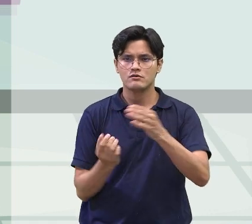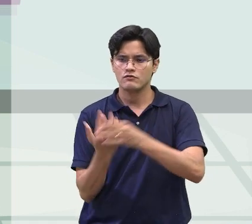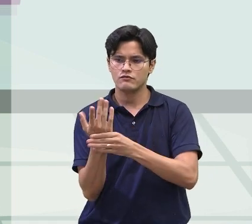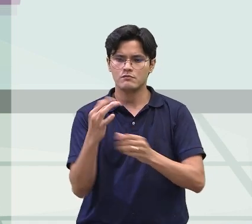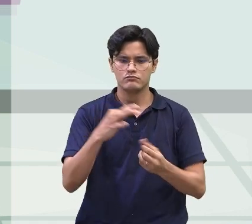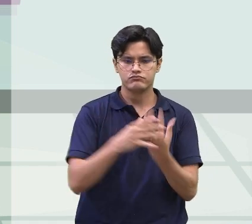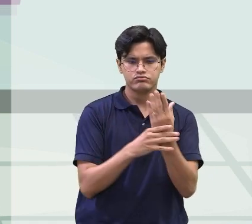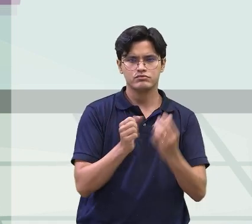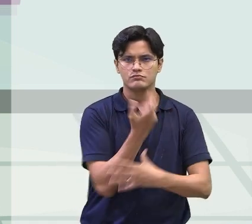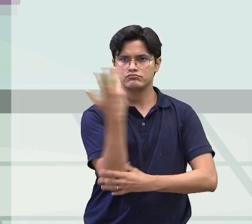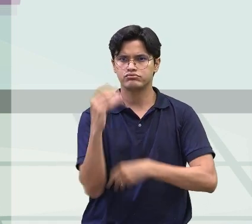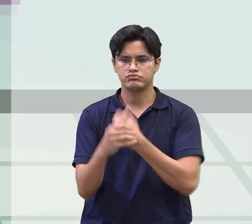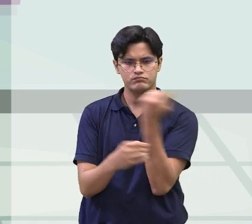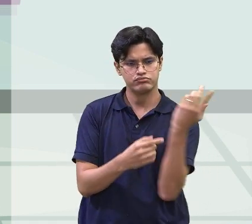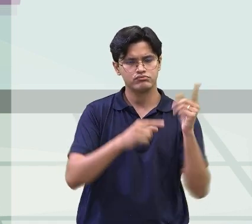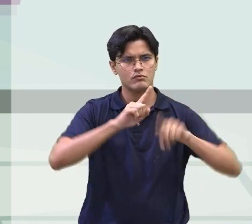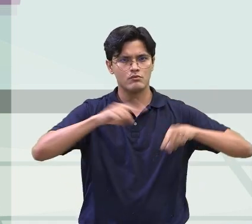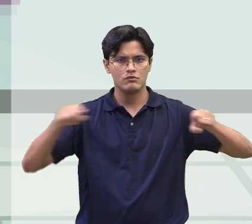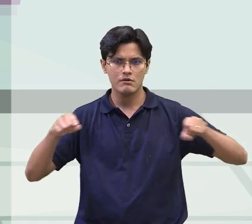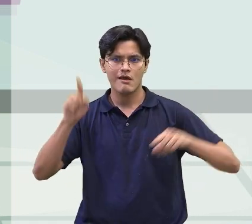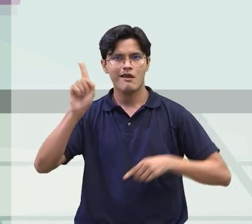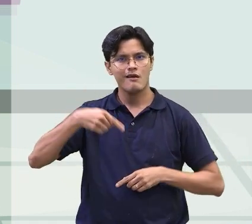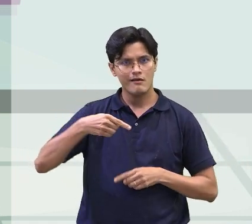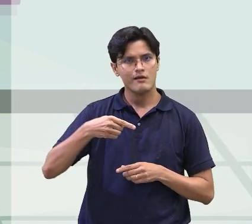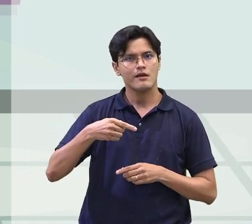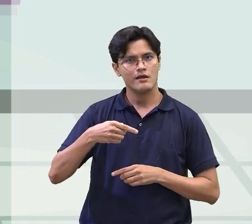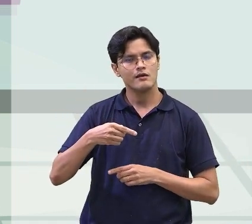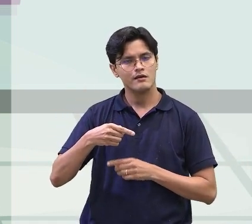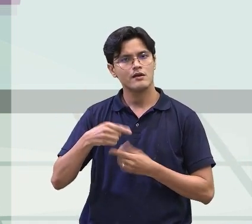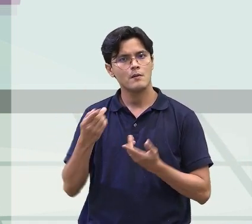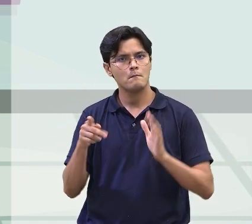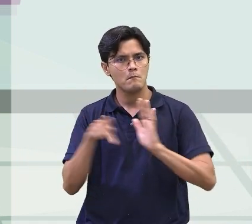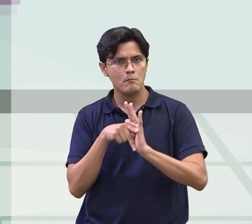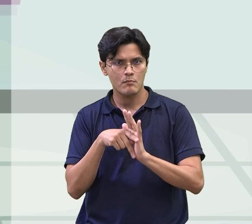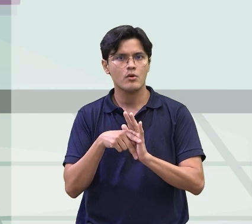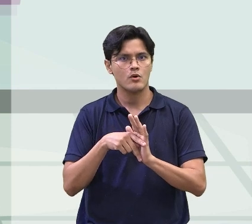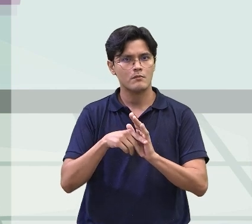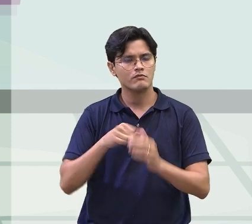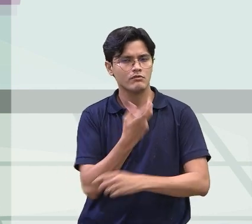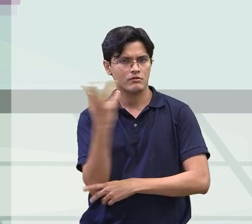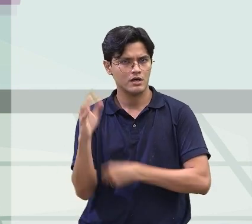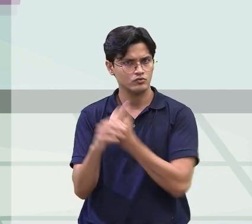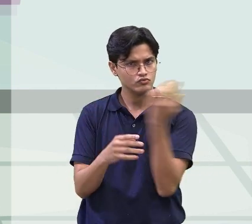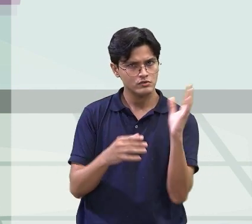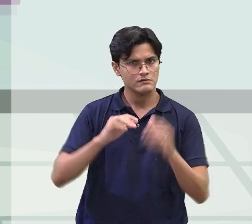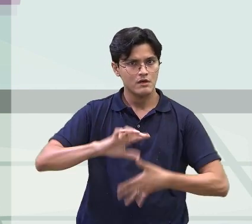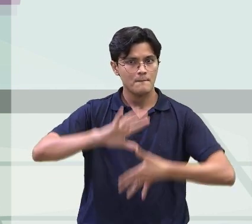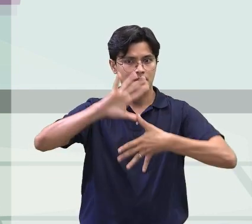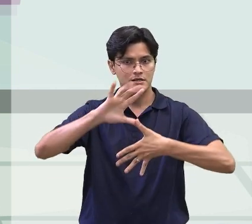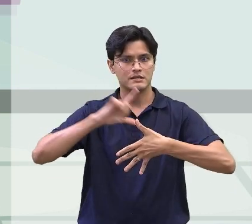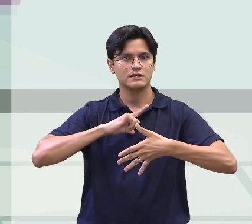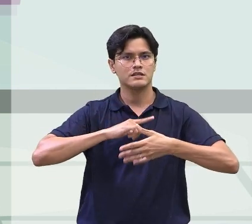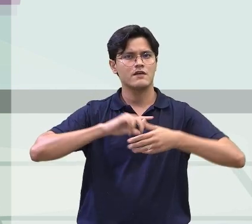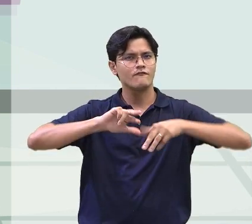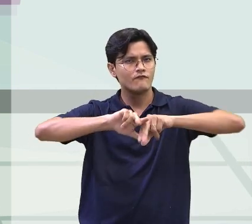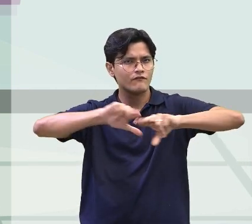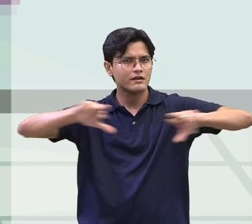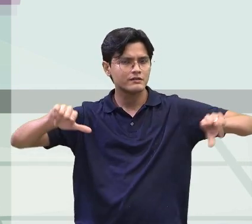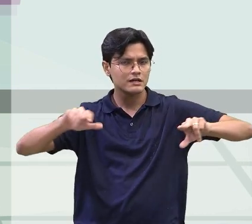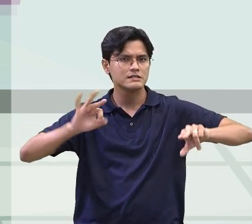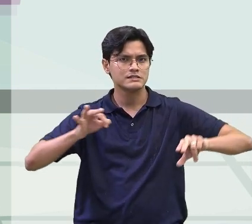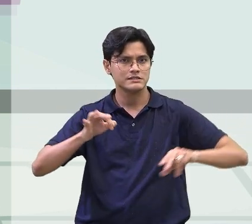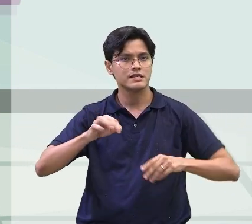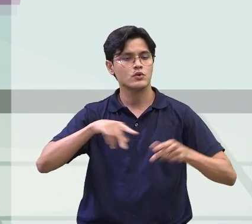populações americanas, resultado de uma grande variedade de paisagens. Vamos perceber que esses povos dependem principalmente